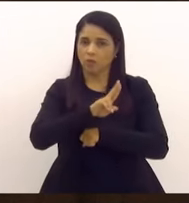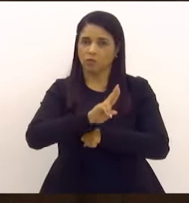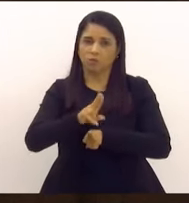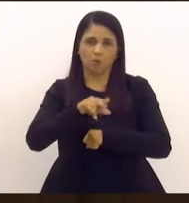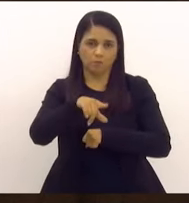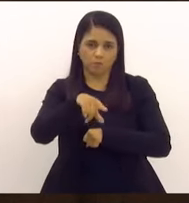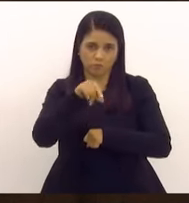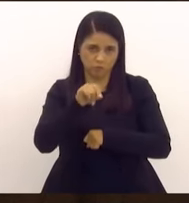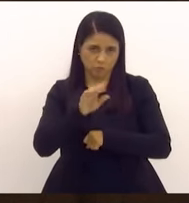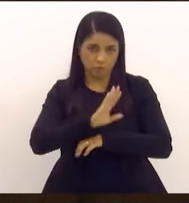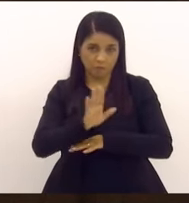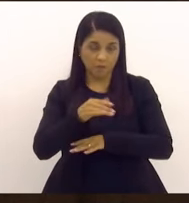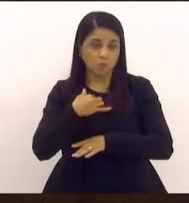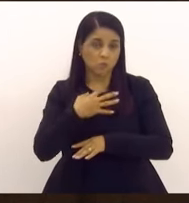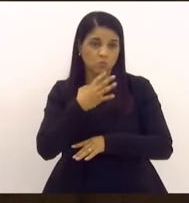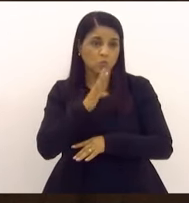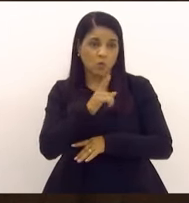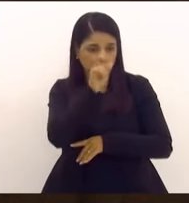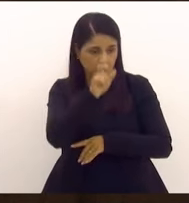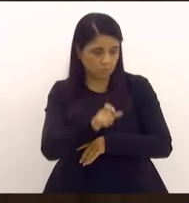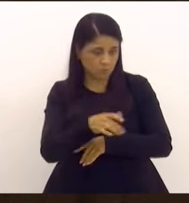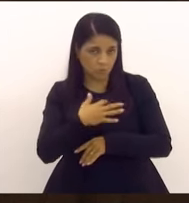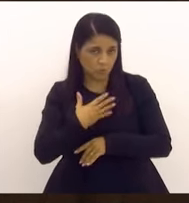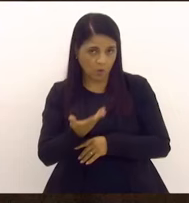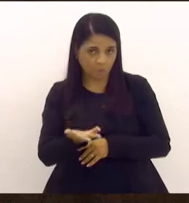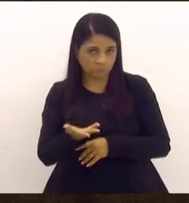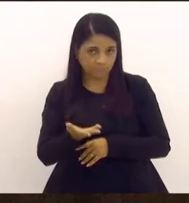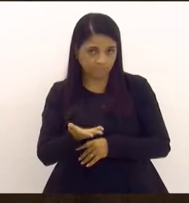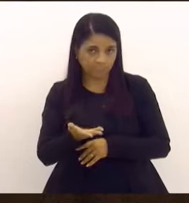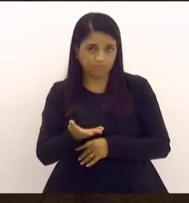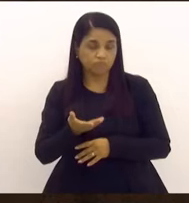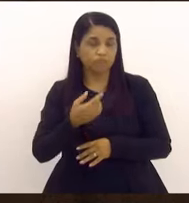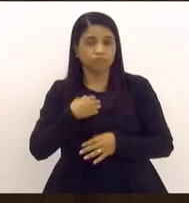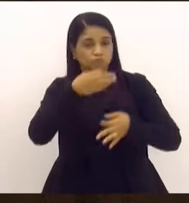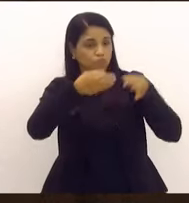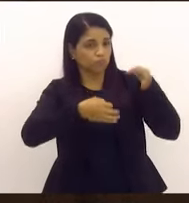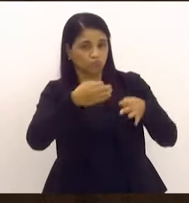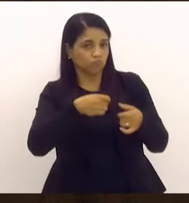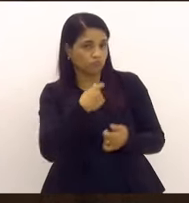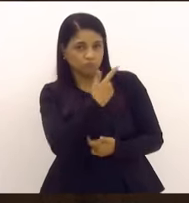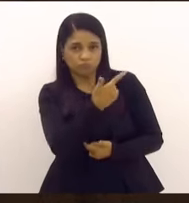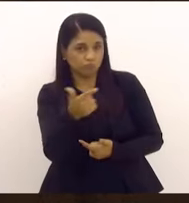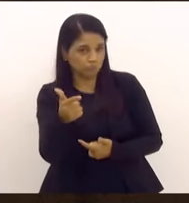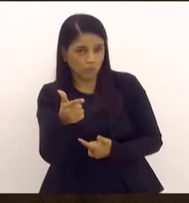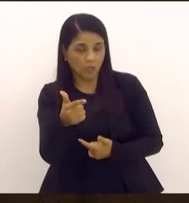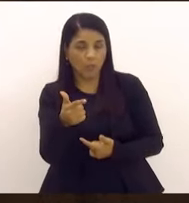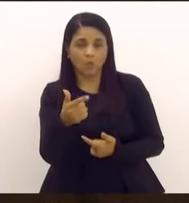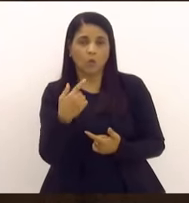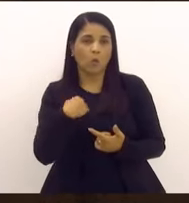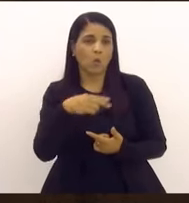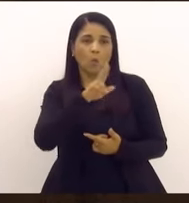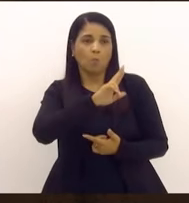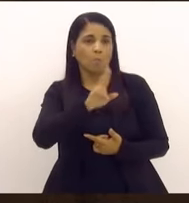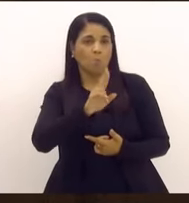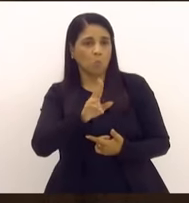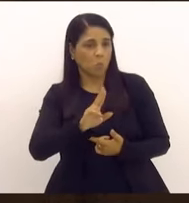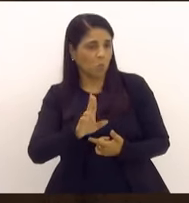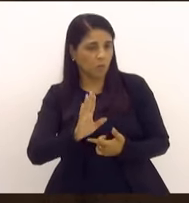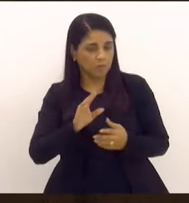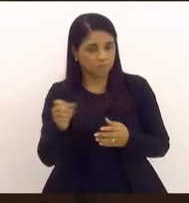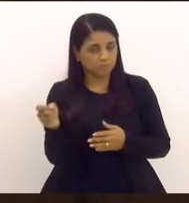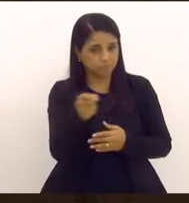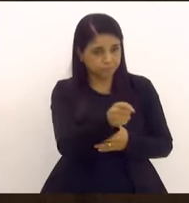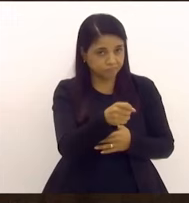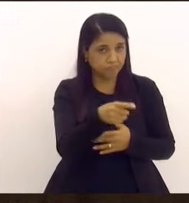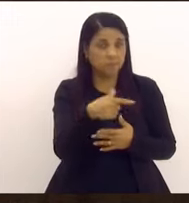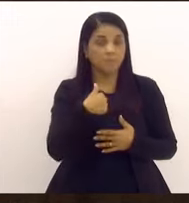E, inclusive, desconheço a pessoa e não tenho aqui como julgar isso, não estou questionando o nome que está sendo colocado, mas por